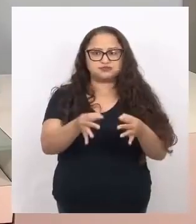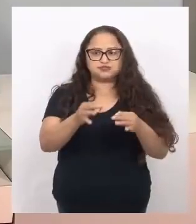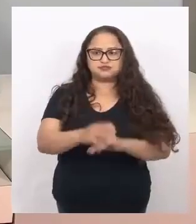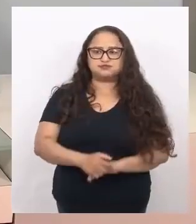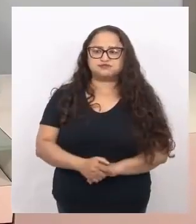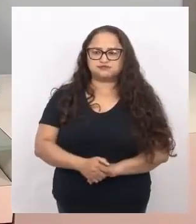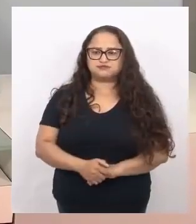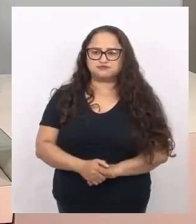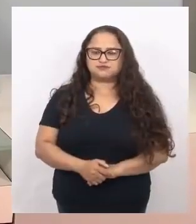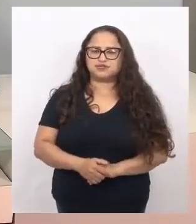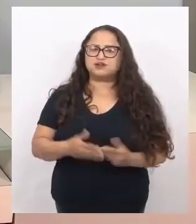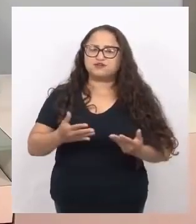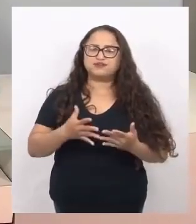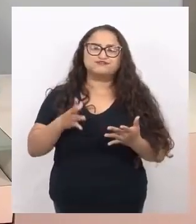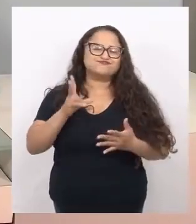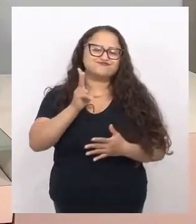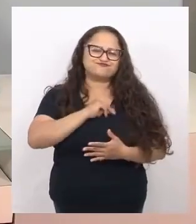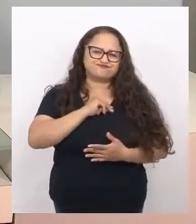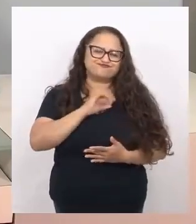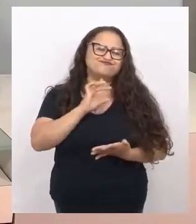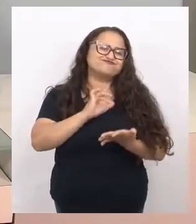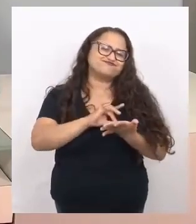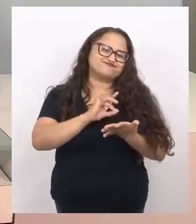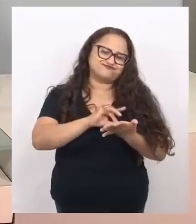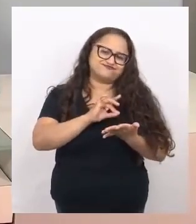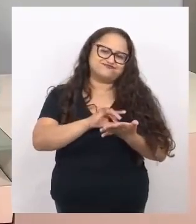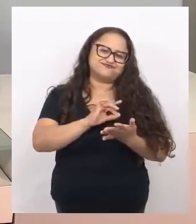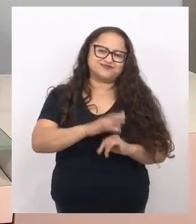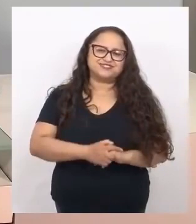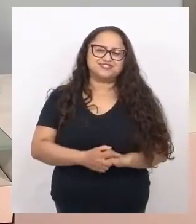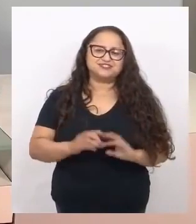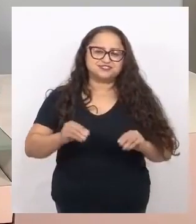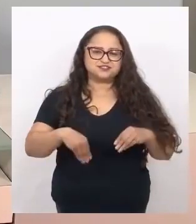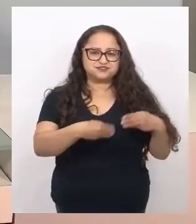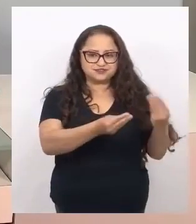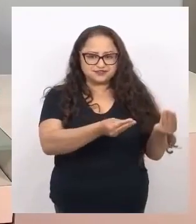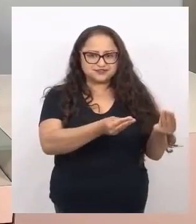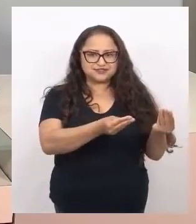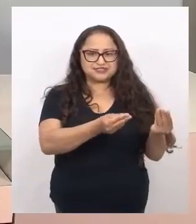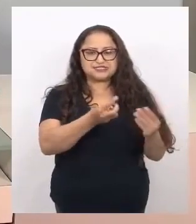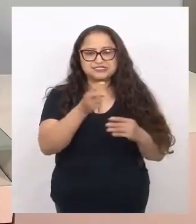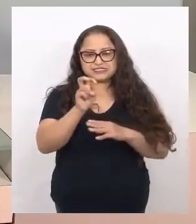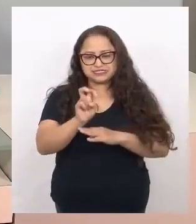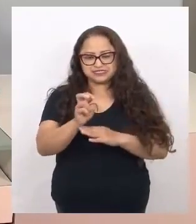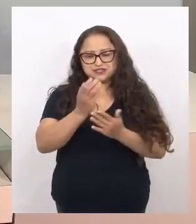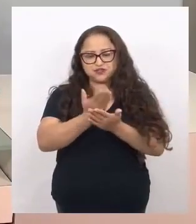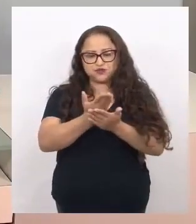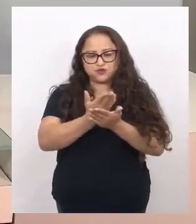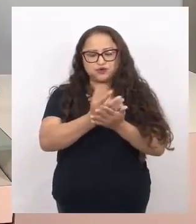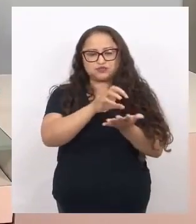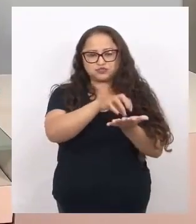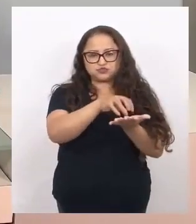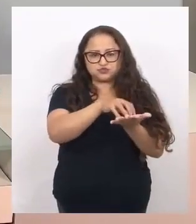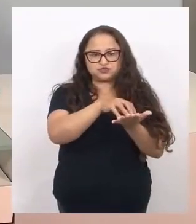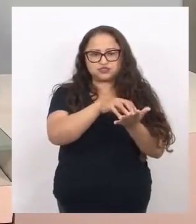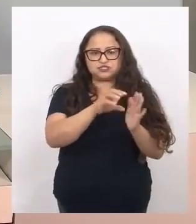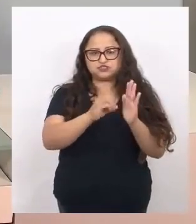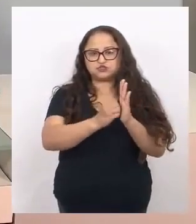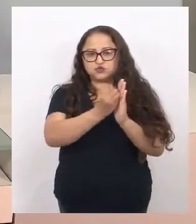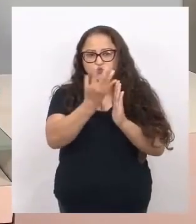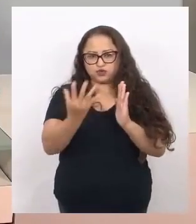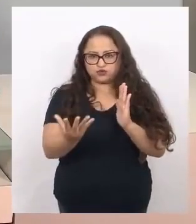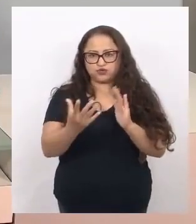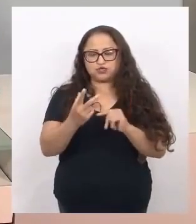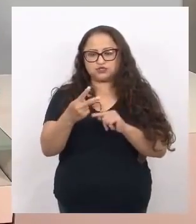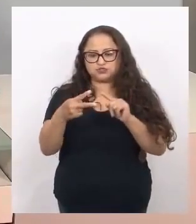Eu vou falar, puxa vida, é verdade. A Thaís, eu atribuí 5 aulas de unidades curriculares, 2 unidades curriculares para a